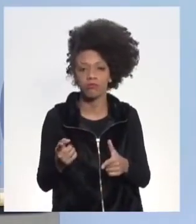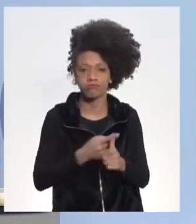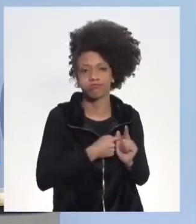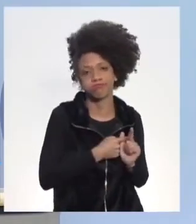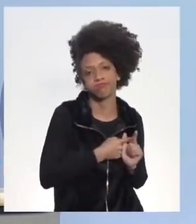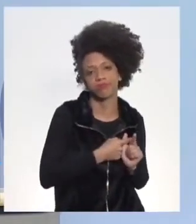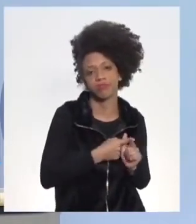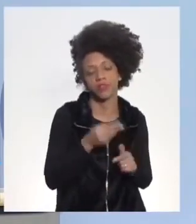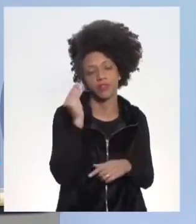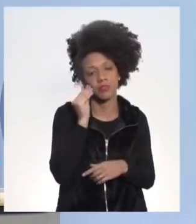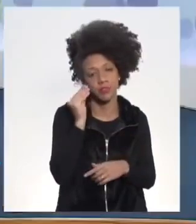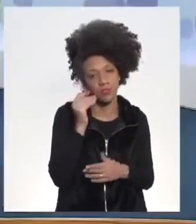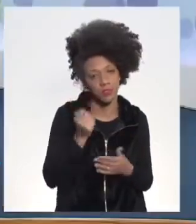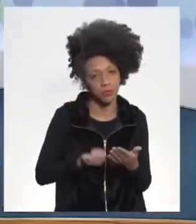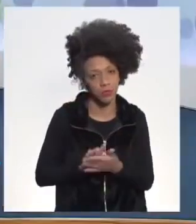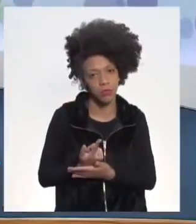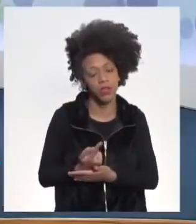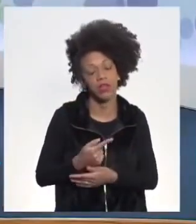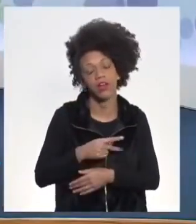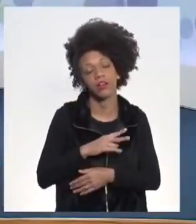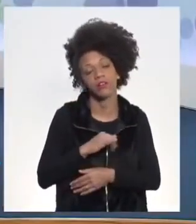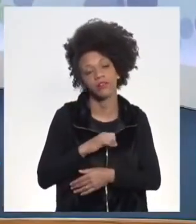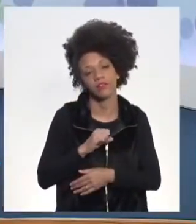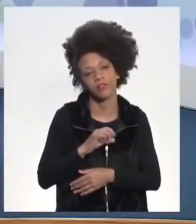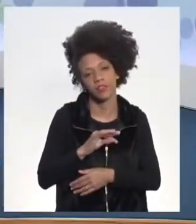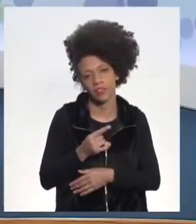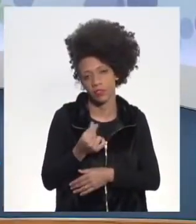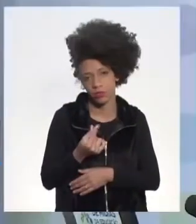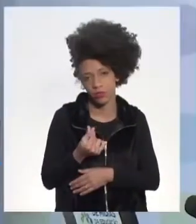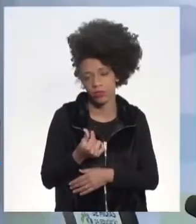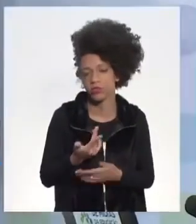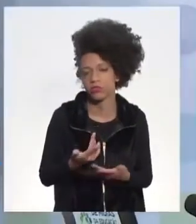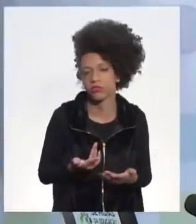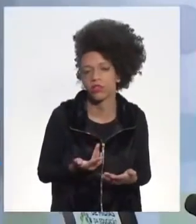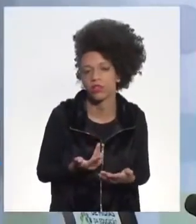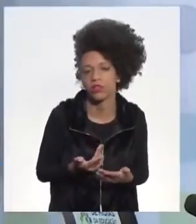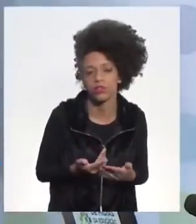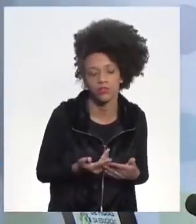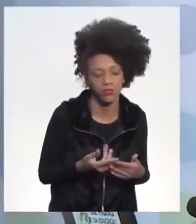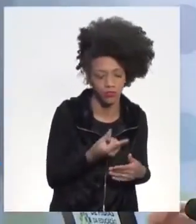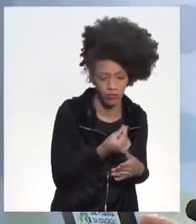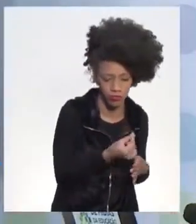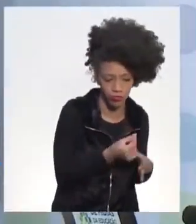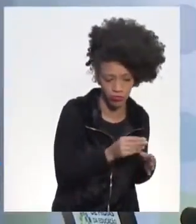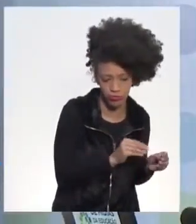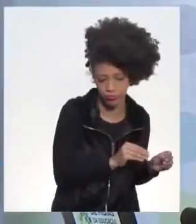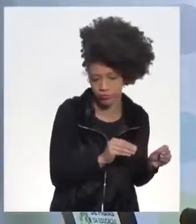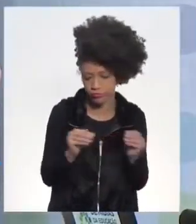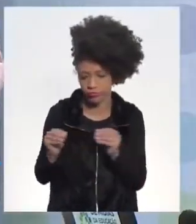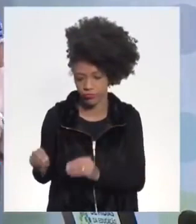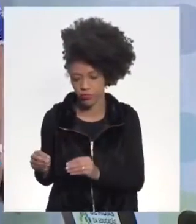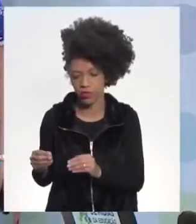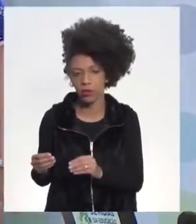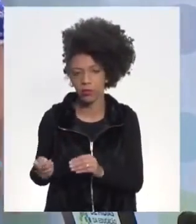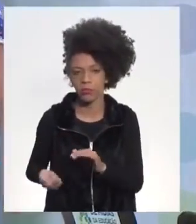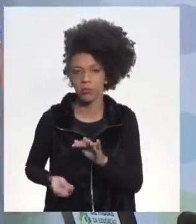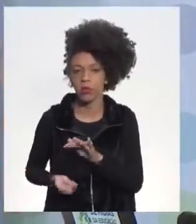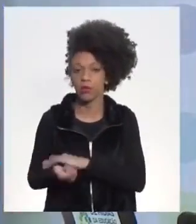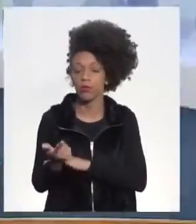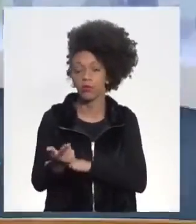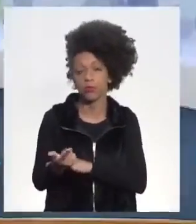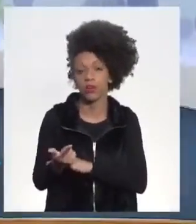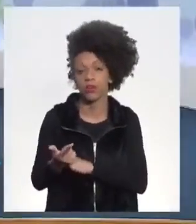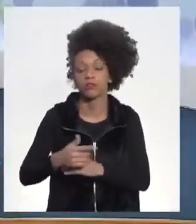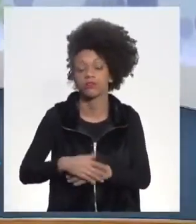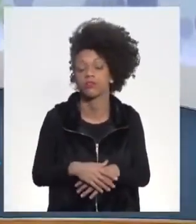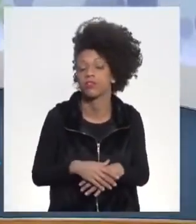né? Exatamente, que é aquela ideia que a gente tinha conversado antes de tirar dinheiro de alguma outra conta para poder tentar substituir. Então,